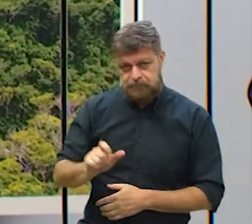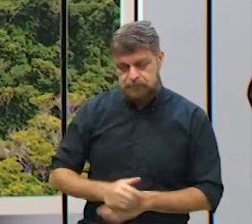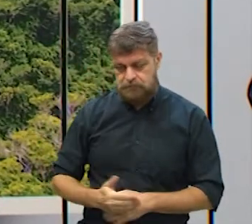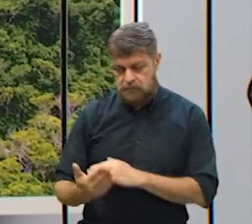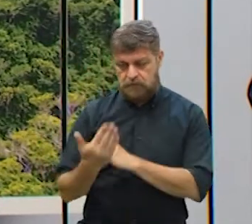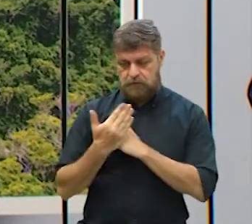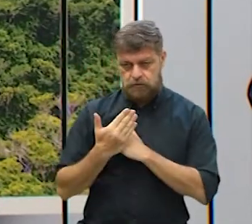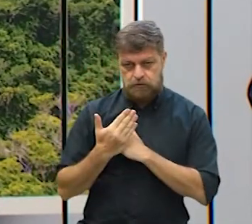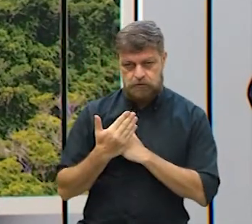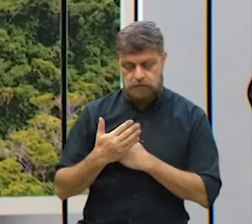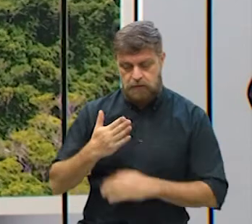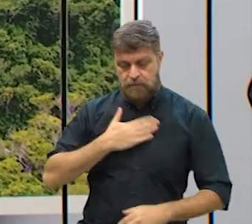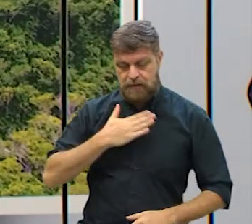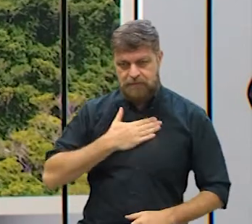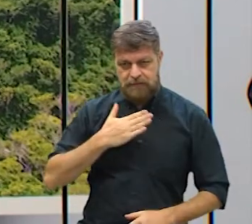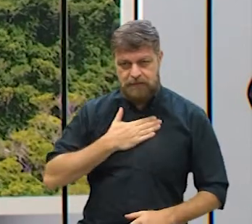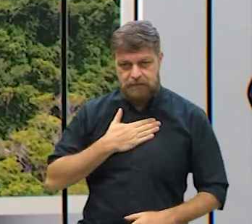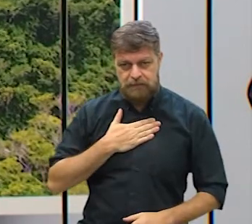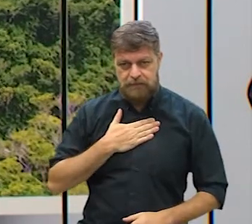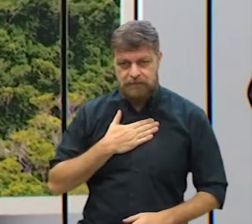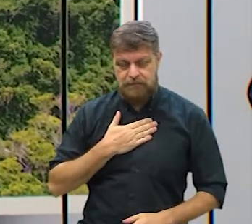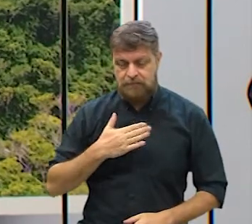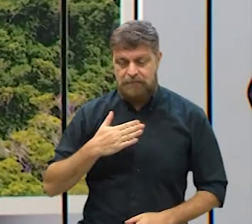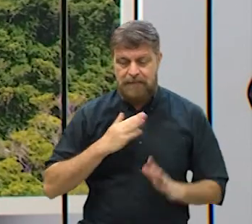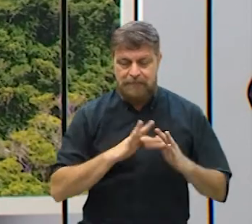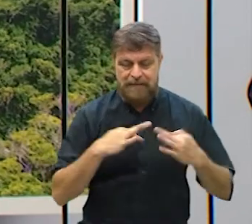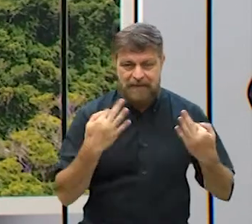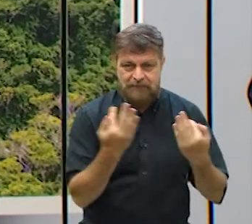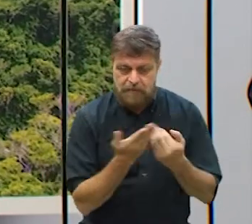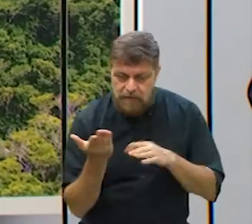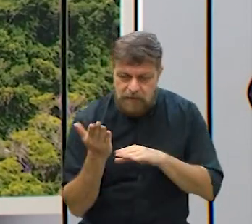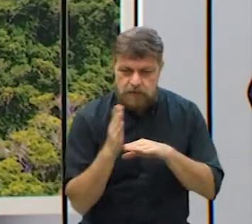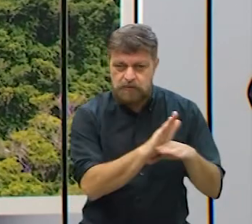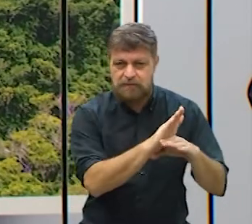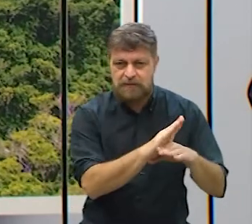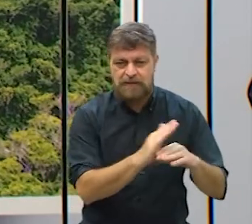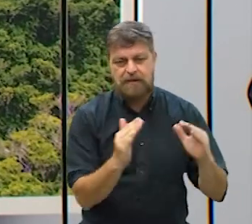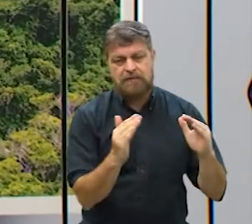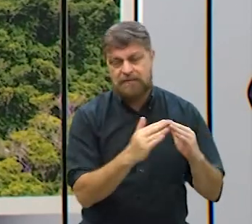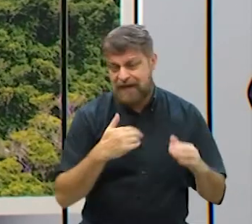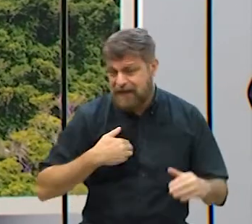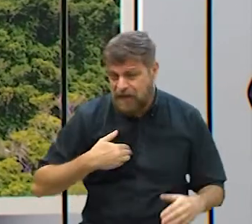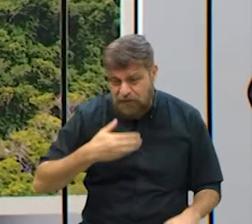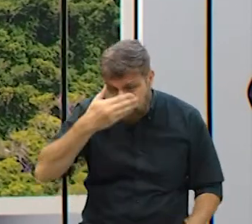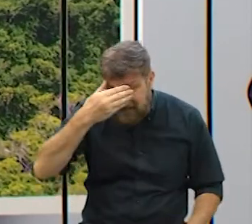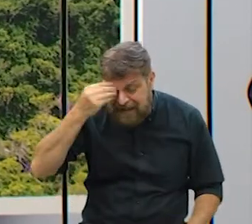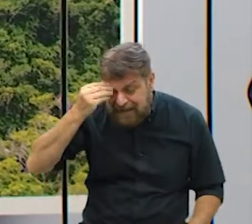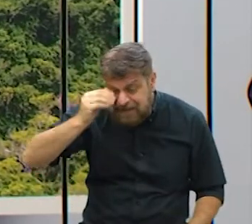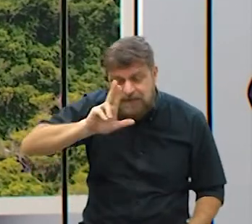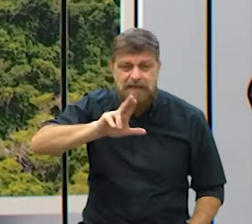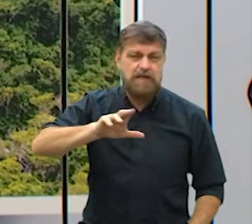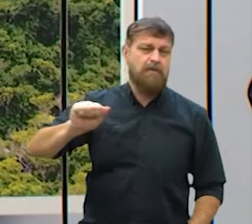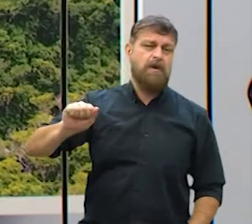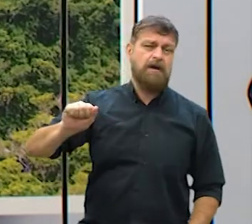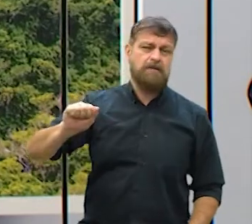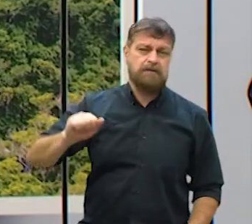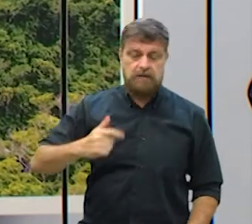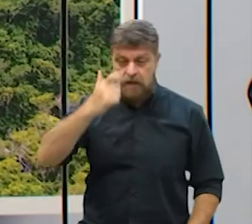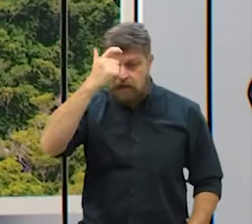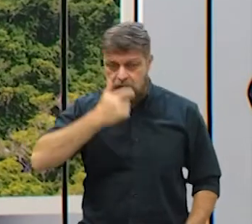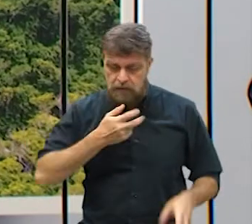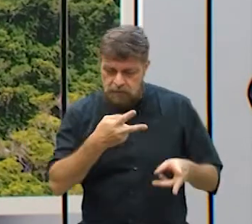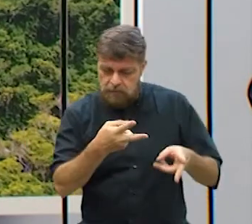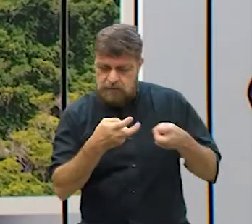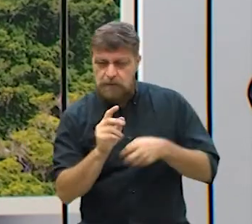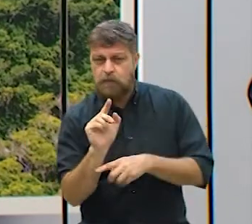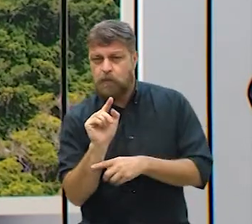o bem para mim, fez para mim, mas que faz para minha família através de uma moradia, eu não esqueço jamais dessa pessoa. E eu